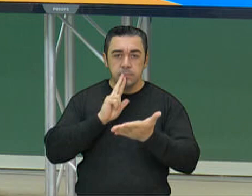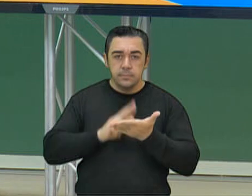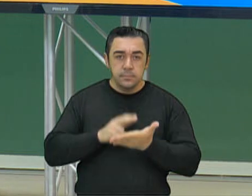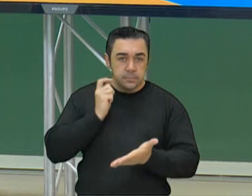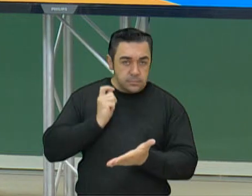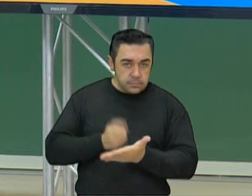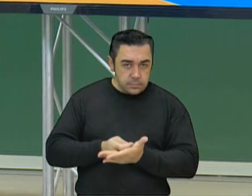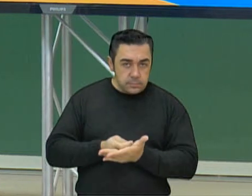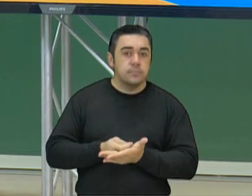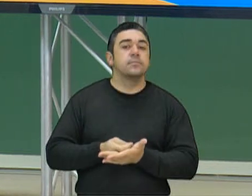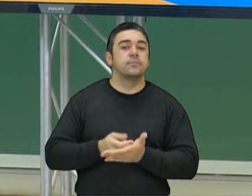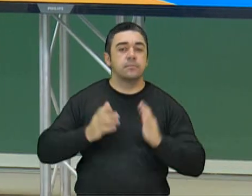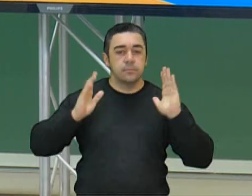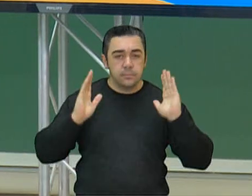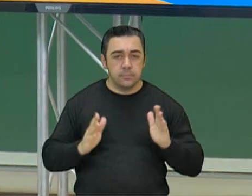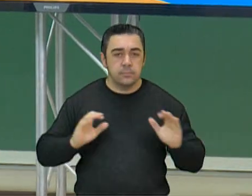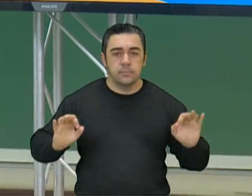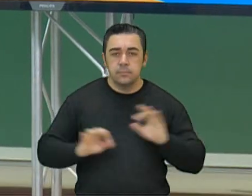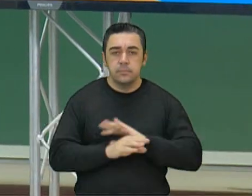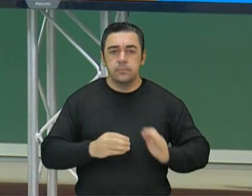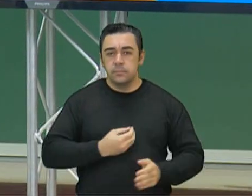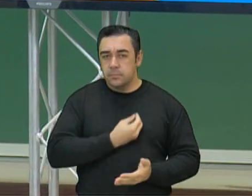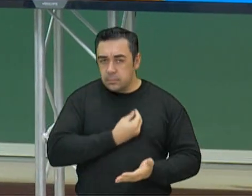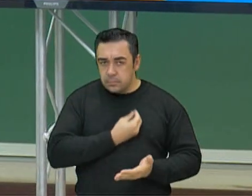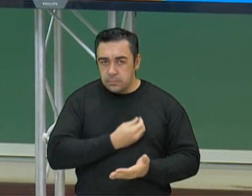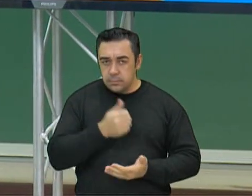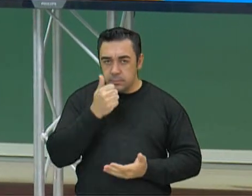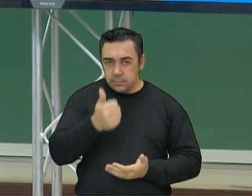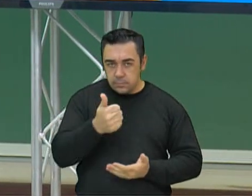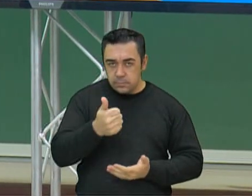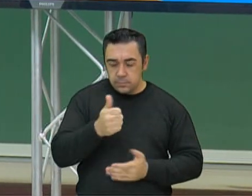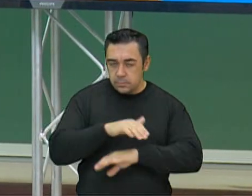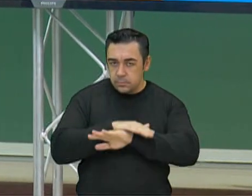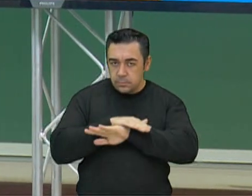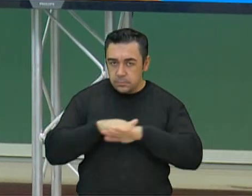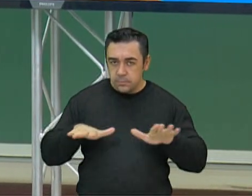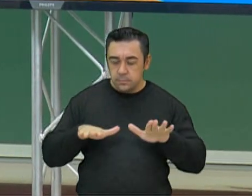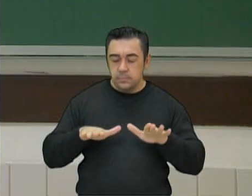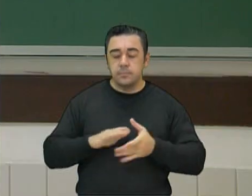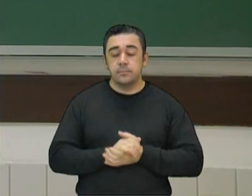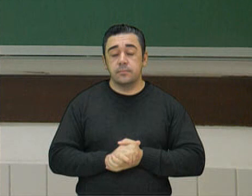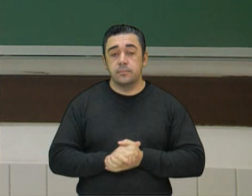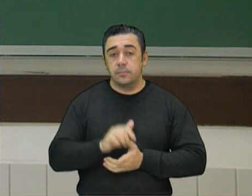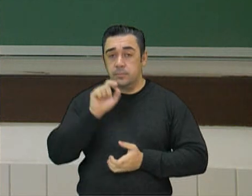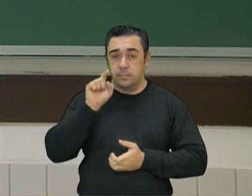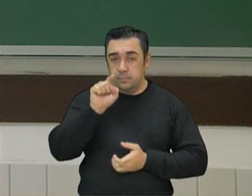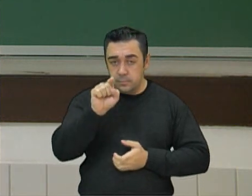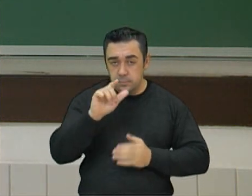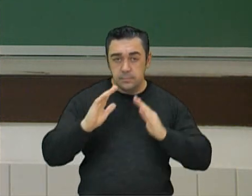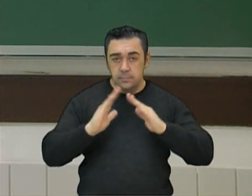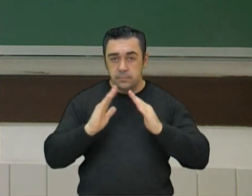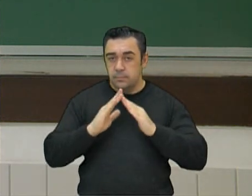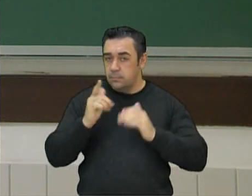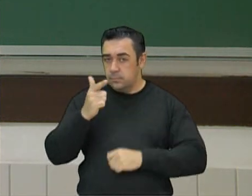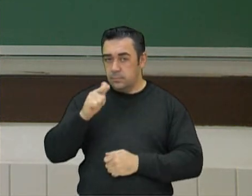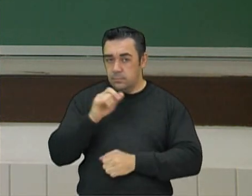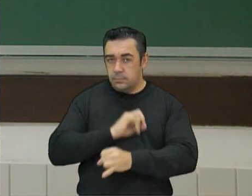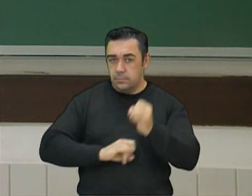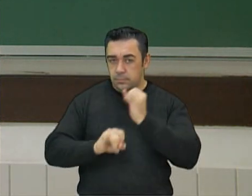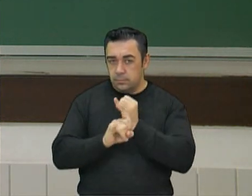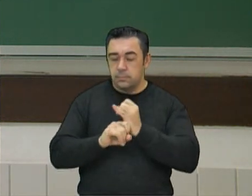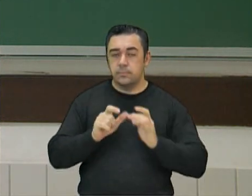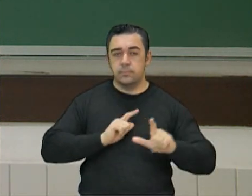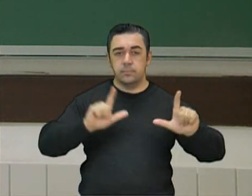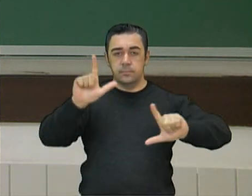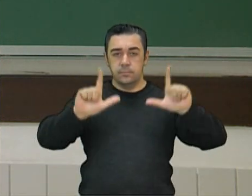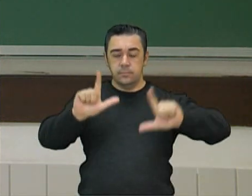vai responder essa atividade, pronto, está garantida a sua presença, só isso, mais nada. Você que responde as tarefas pela